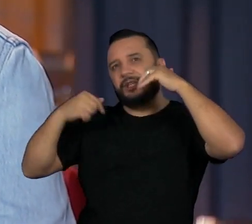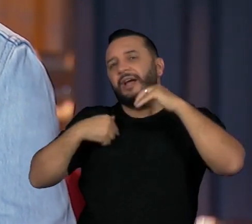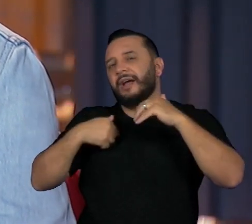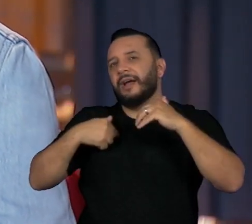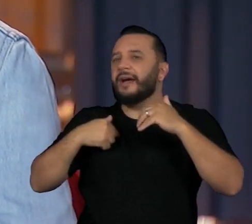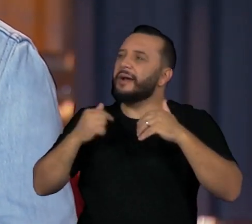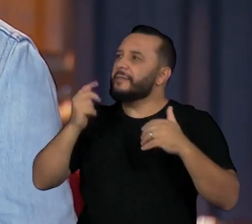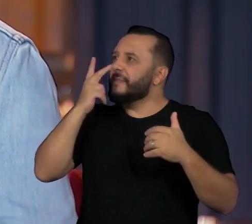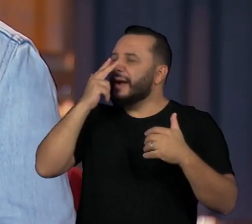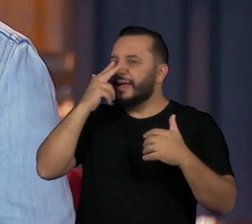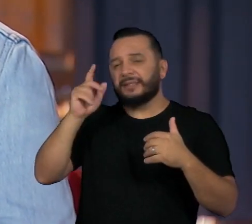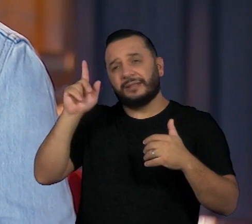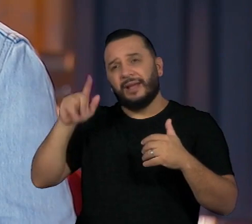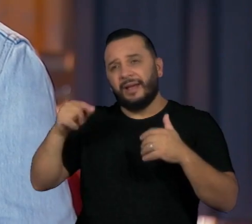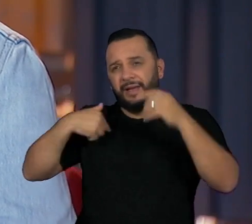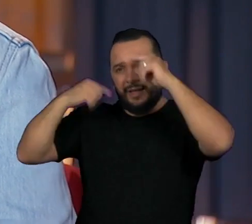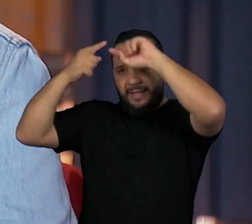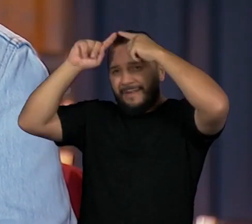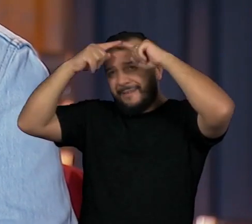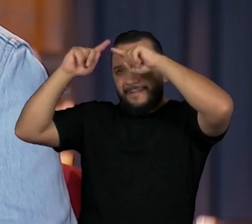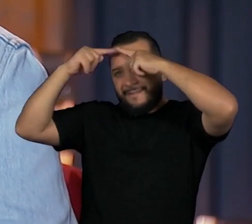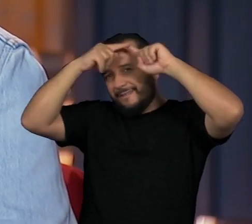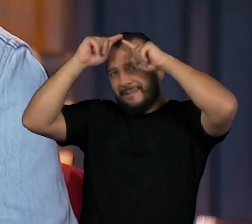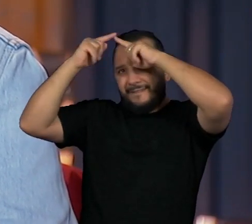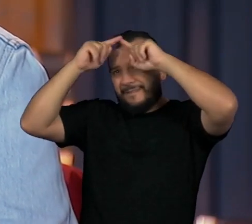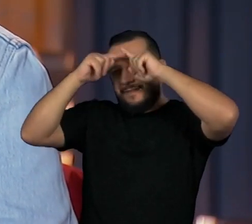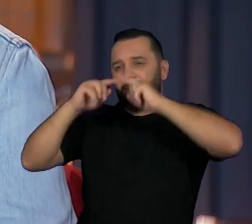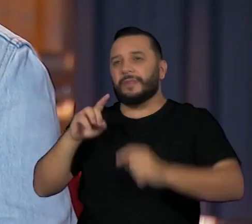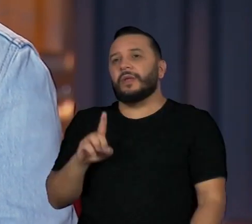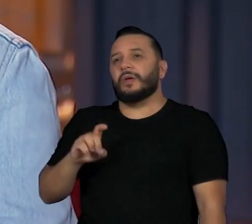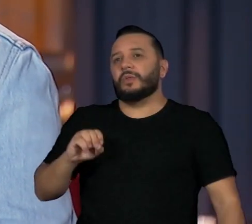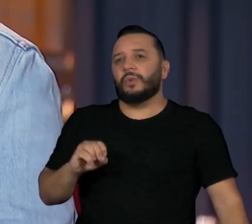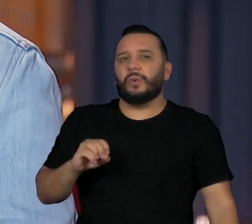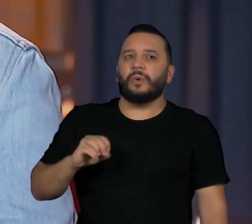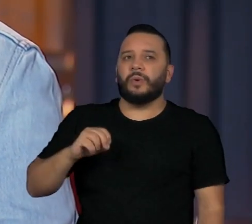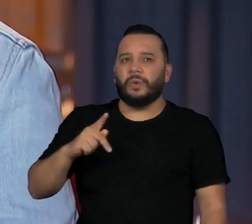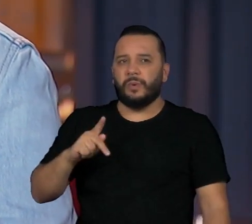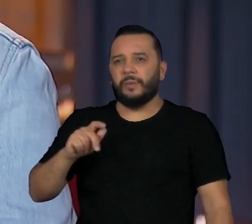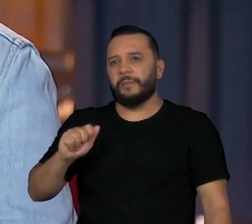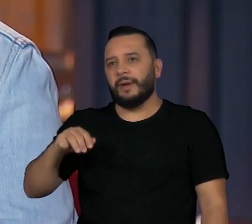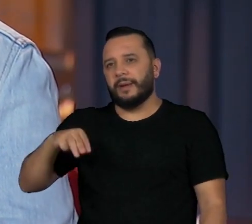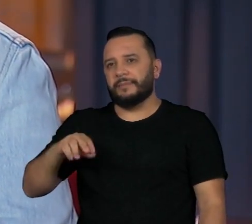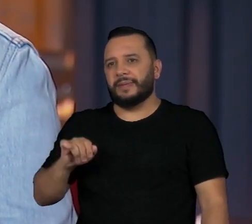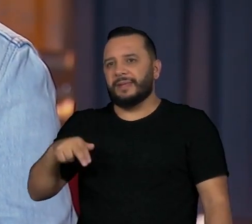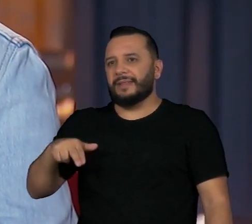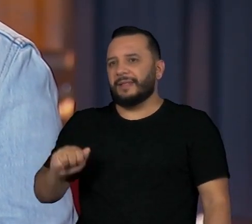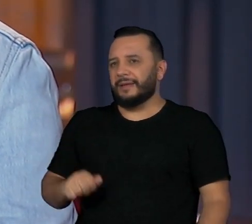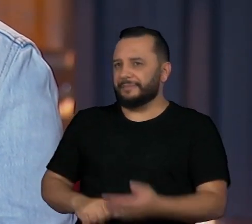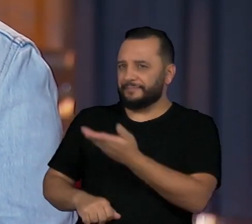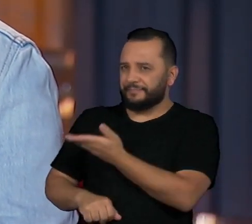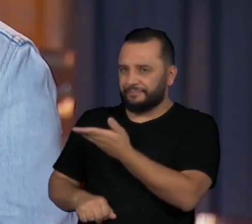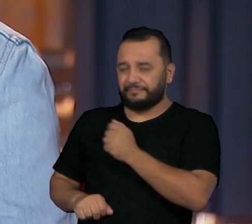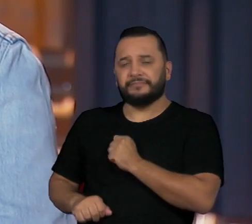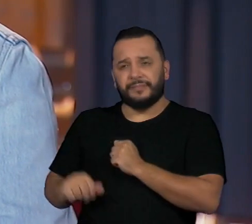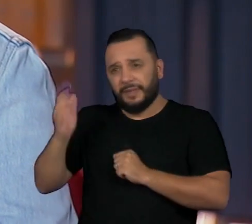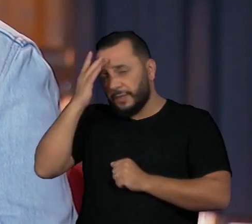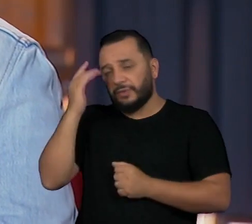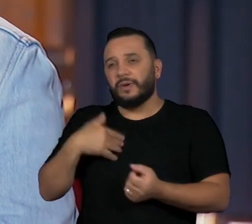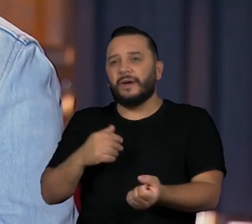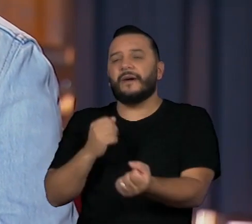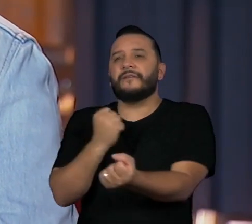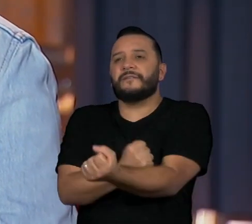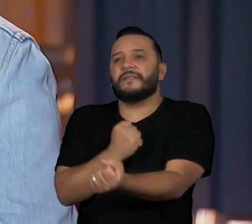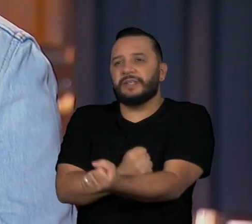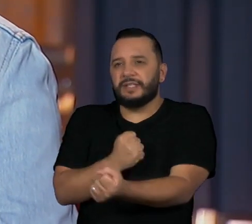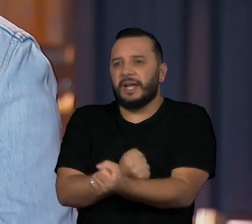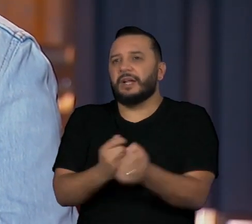punição que é mediado por uma substância chamada dopamina. Então, a pessoa que está viciada em alguma droga, ou que está